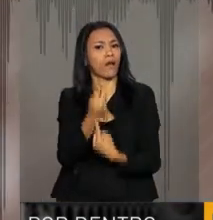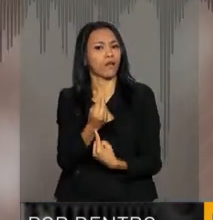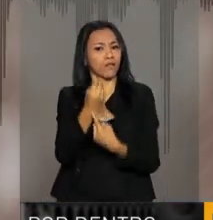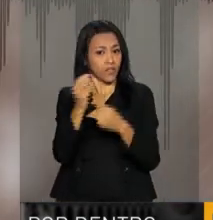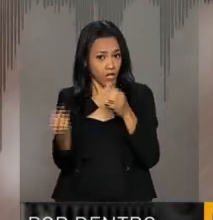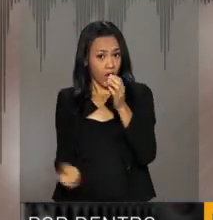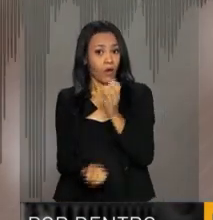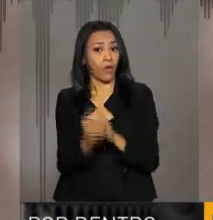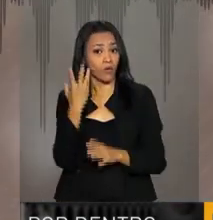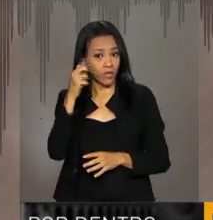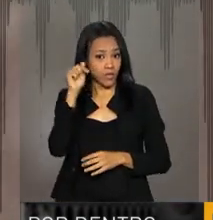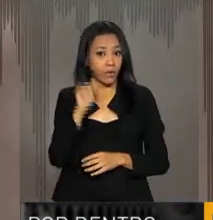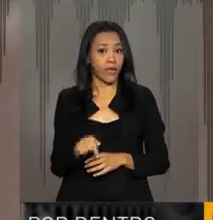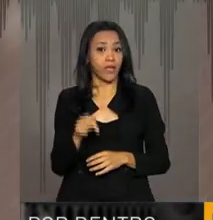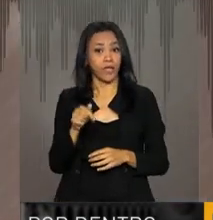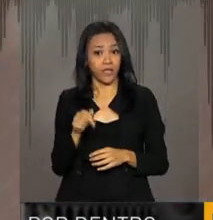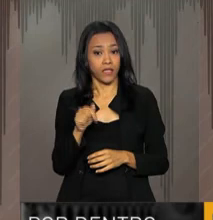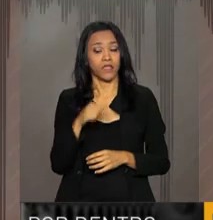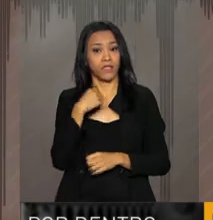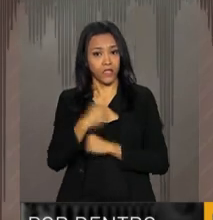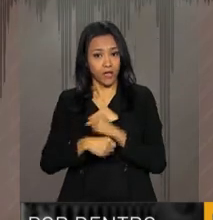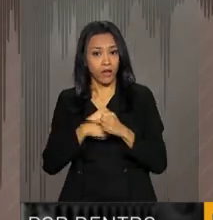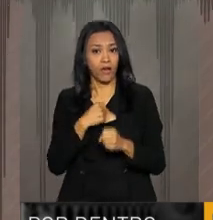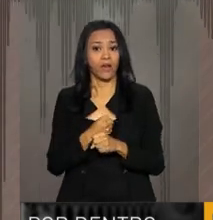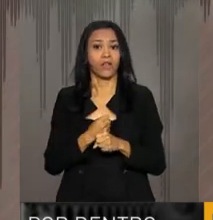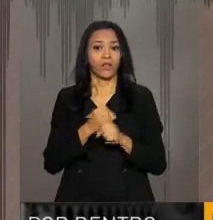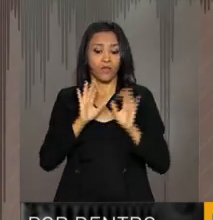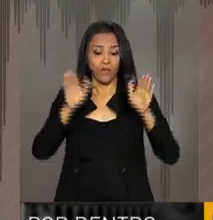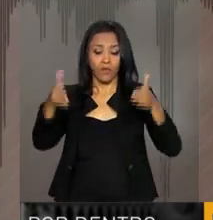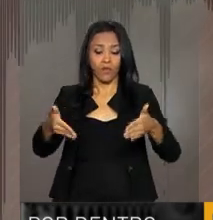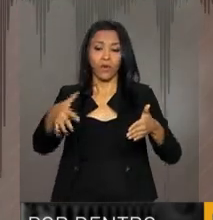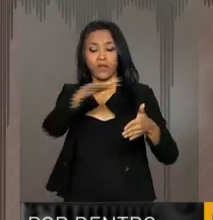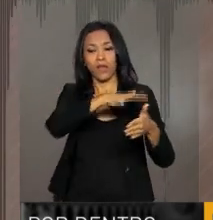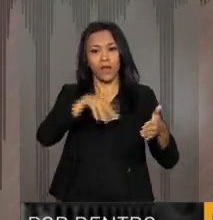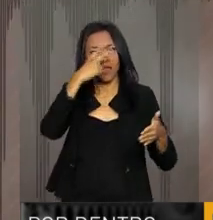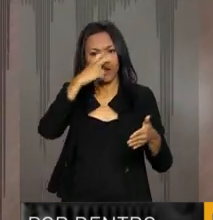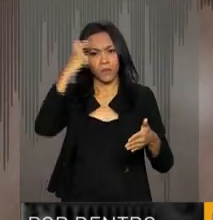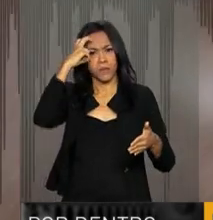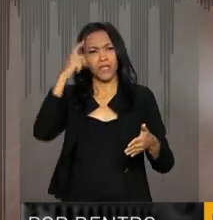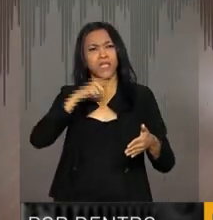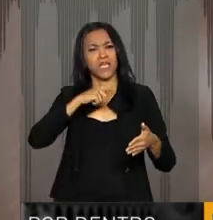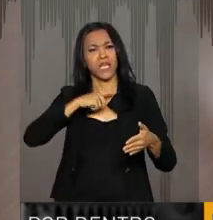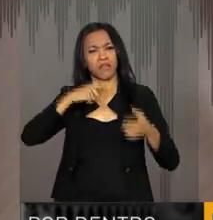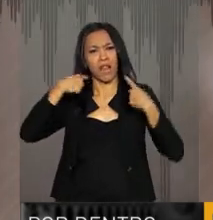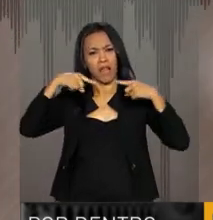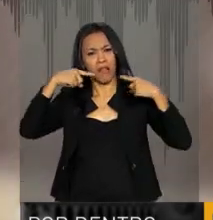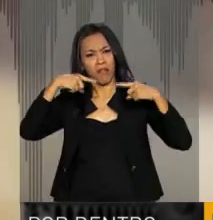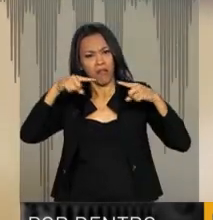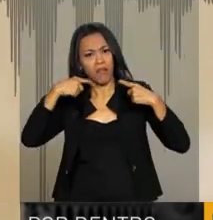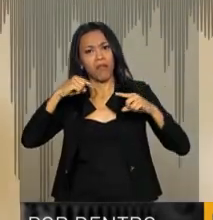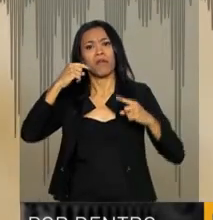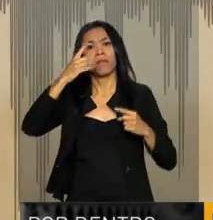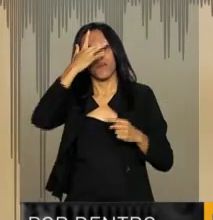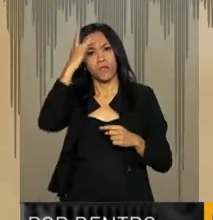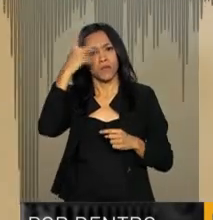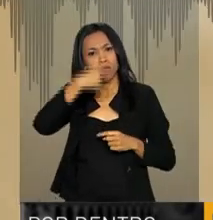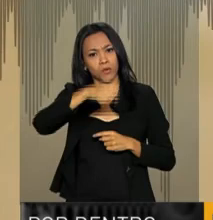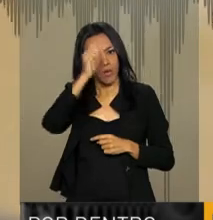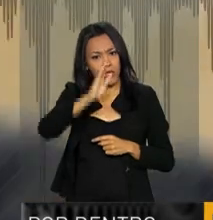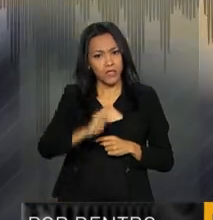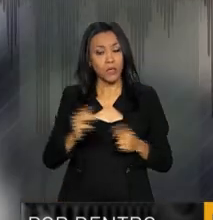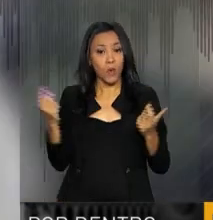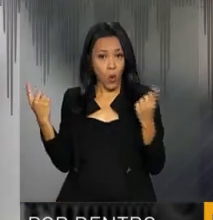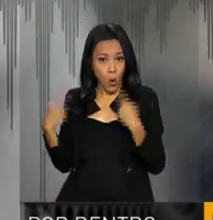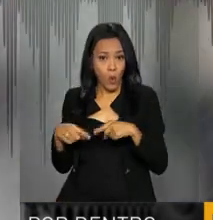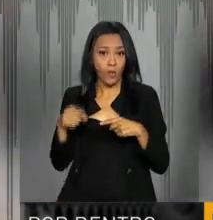esse ano no que diz respeito à área da cultura a gente teve protestos de artistas brasileiros contra a censura o